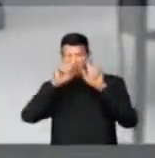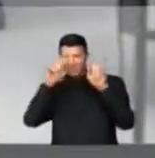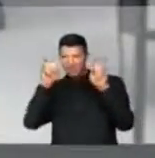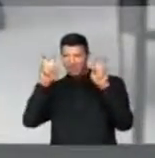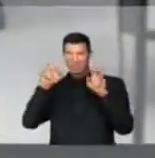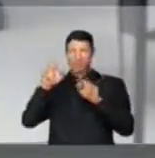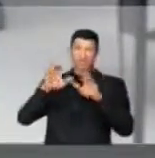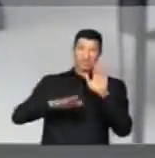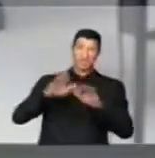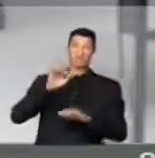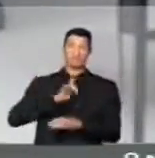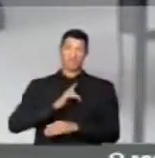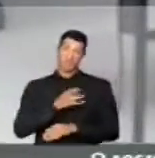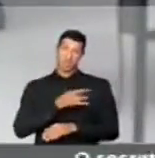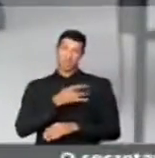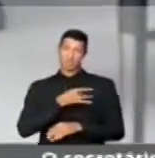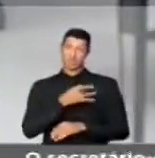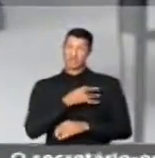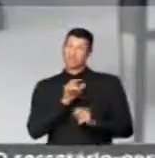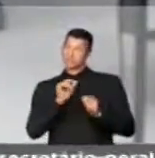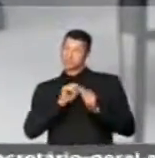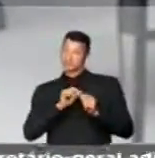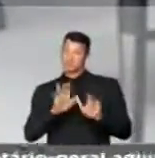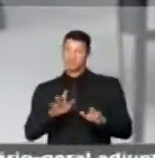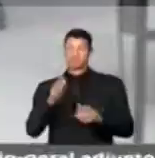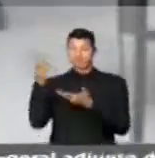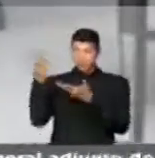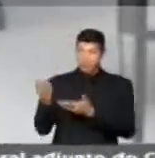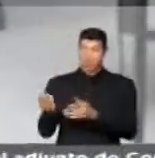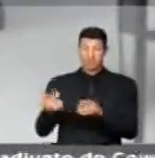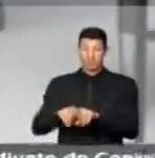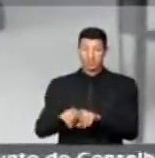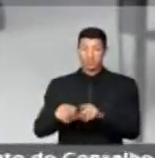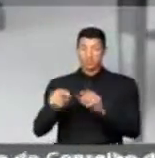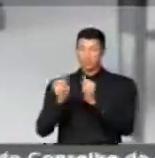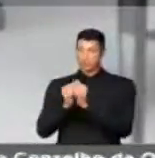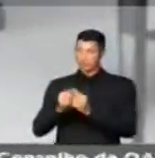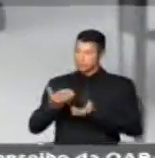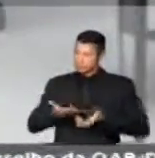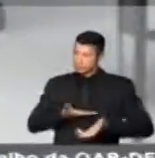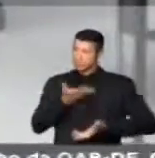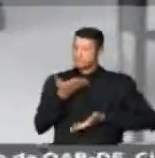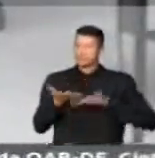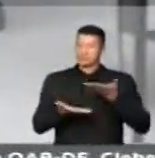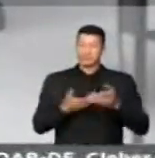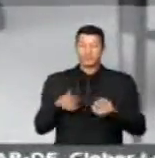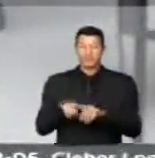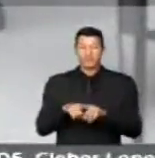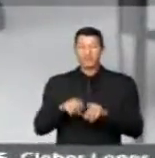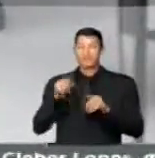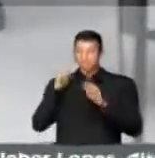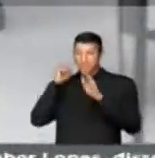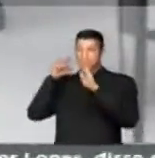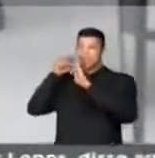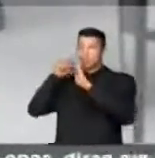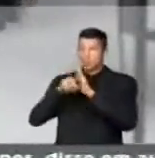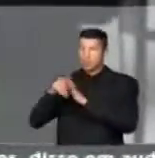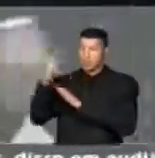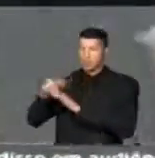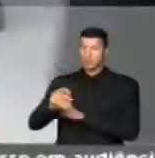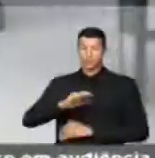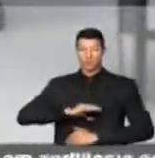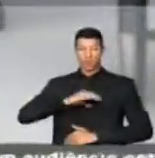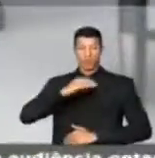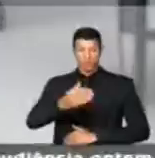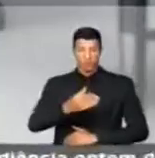assuntos que muitos têm receio de tocar, e Vossa Excelência, com sua eloquência, com sua